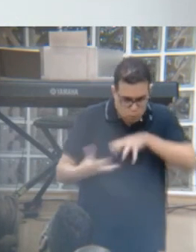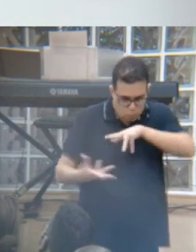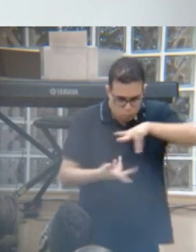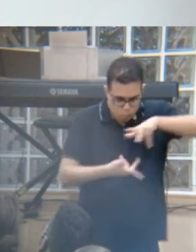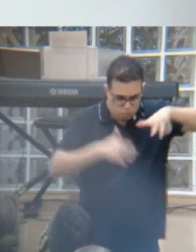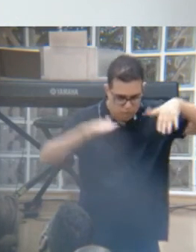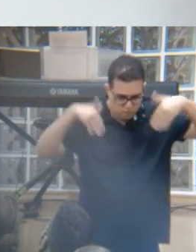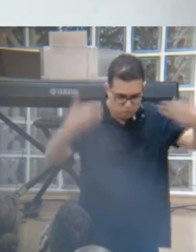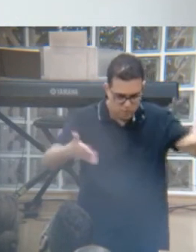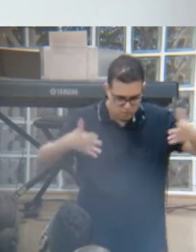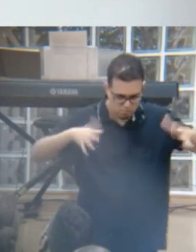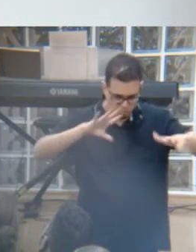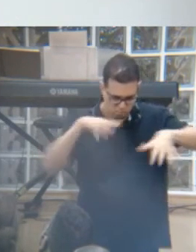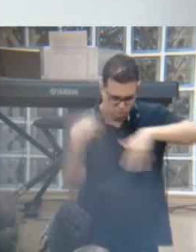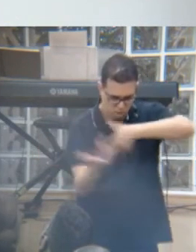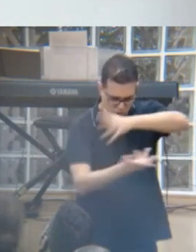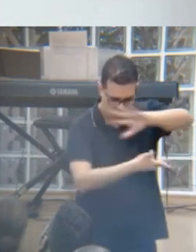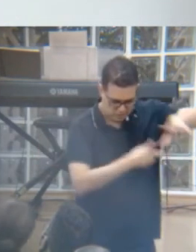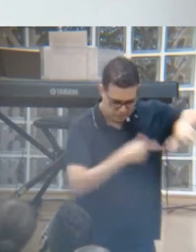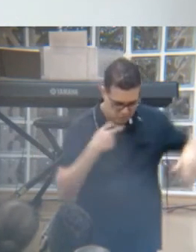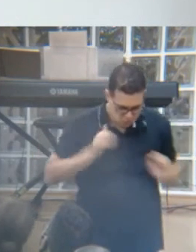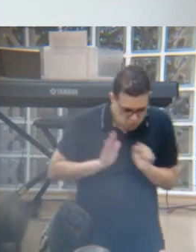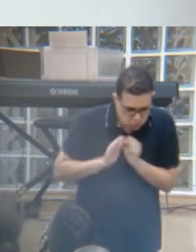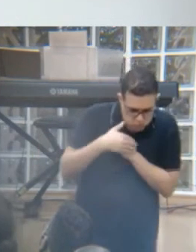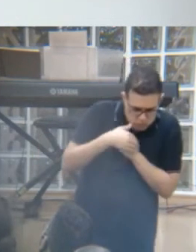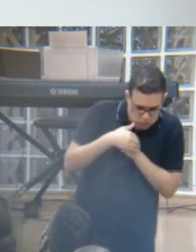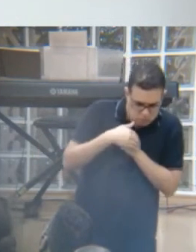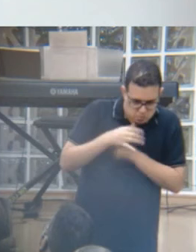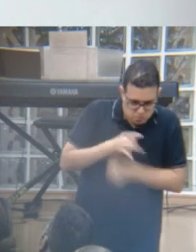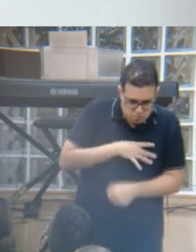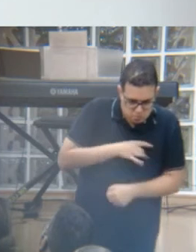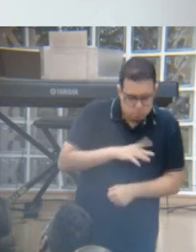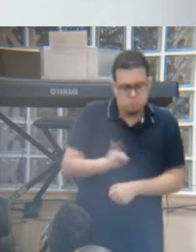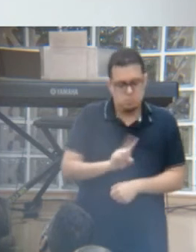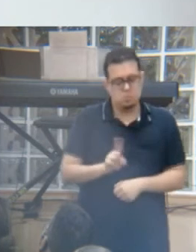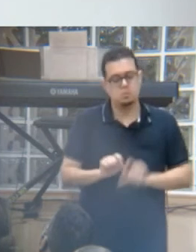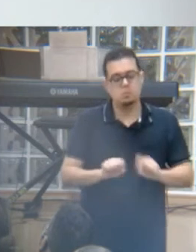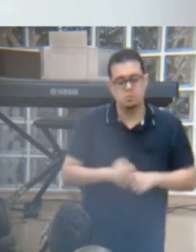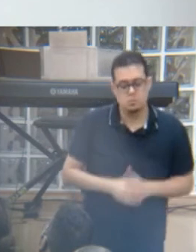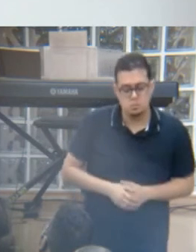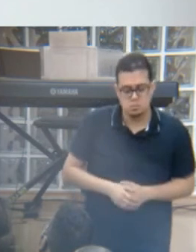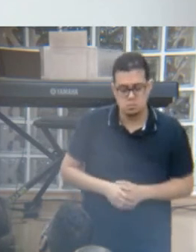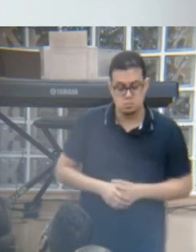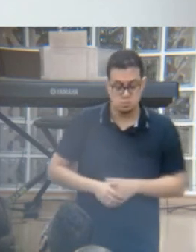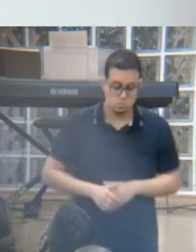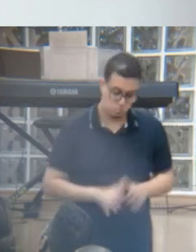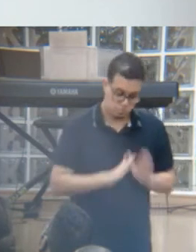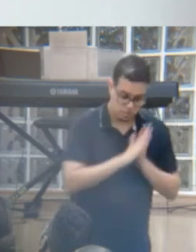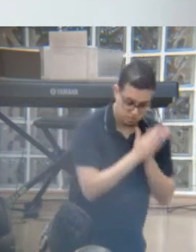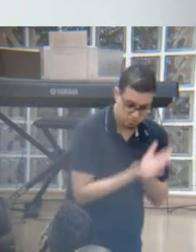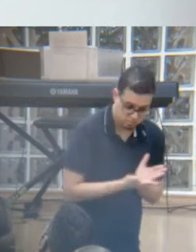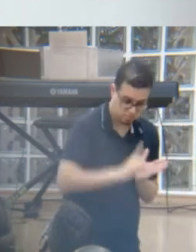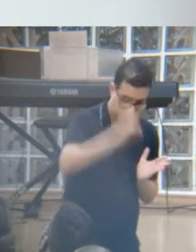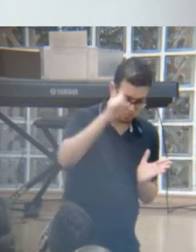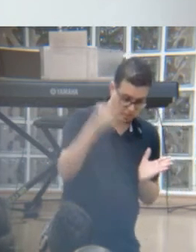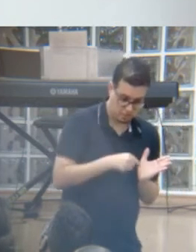O que devemos fazer? Nos apegar às verdades bíblicas. O